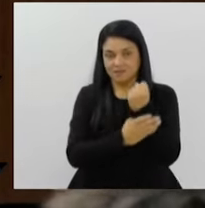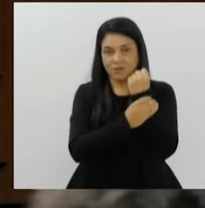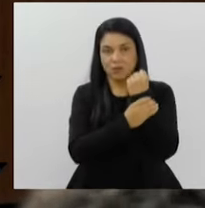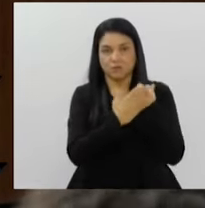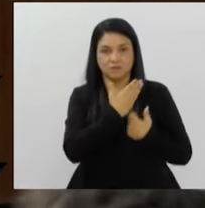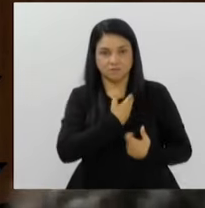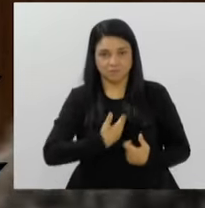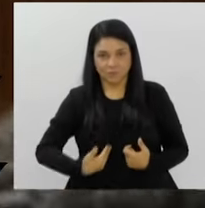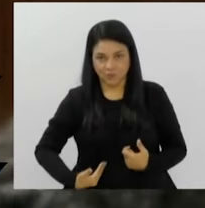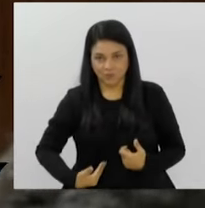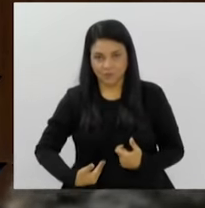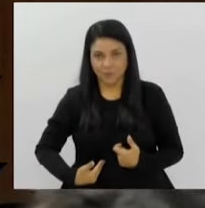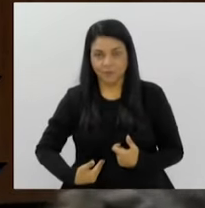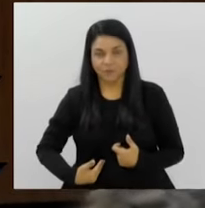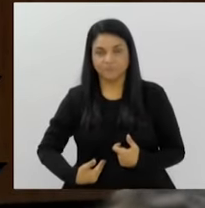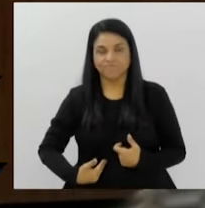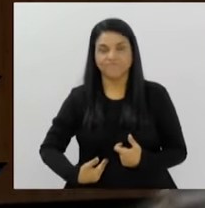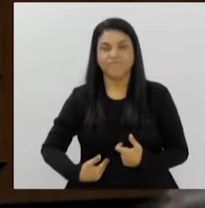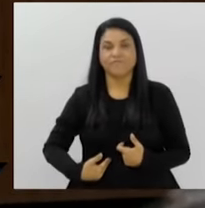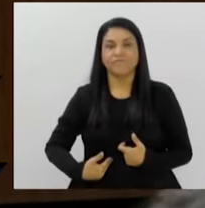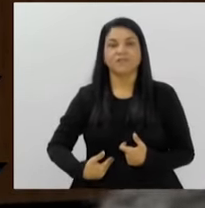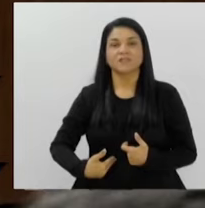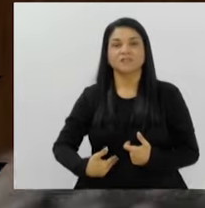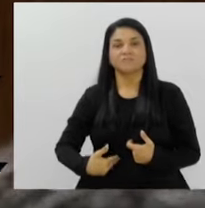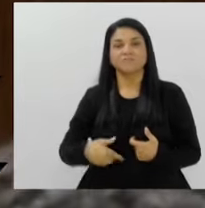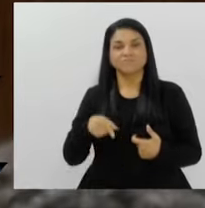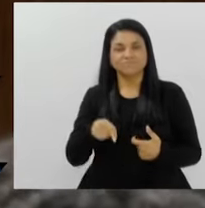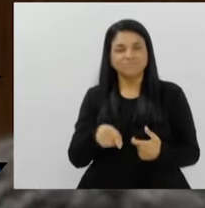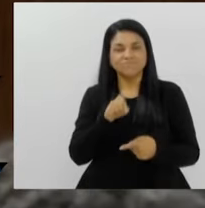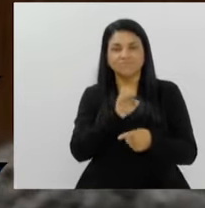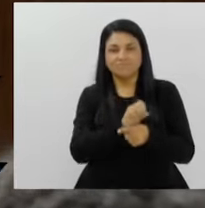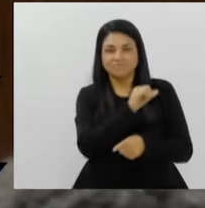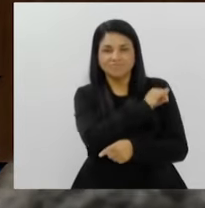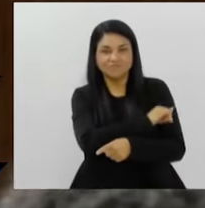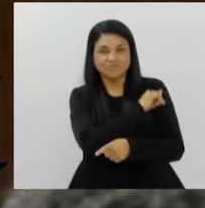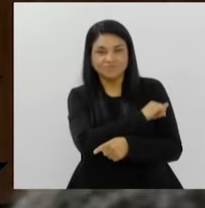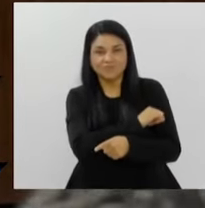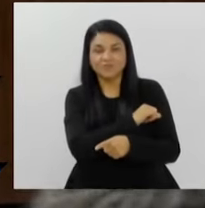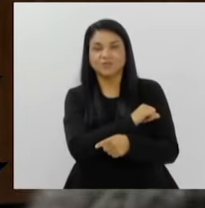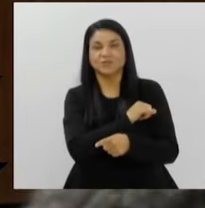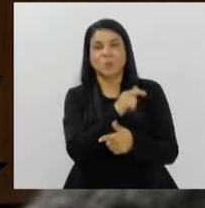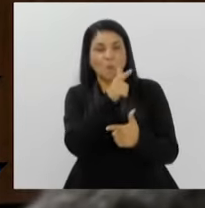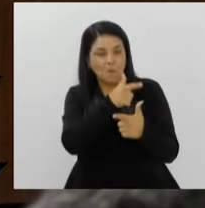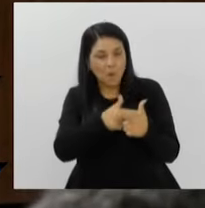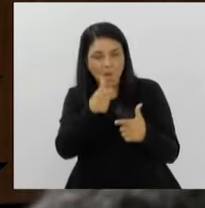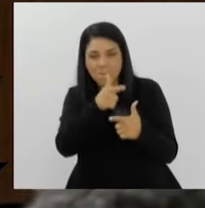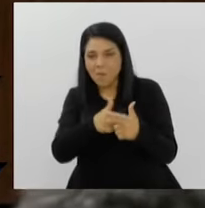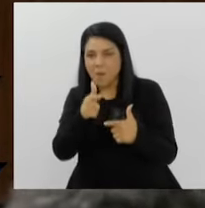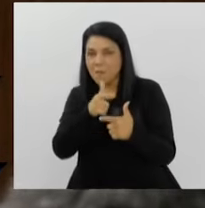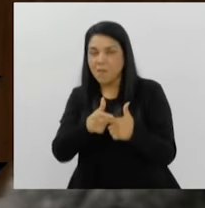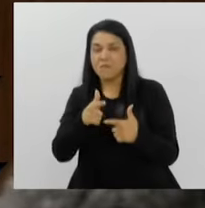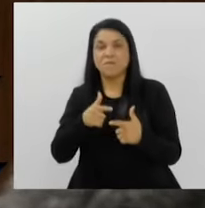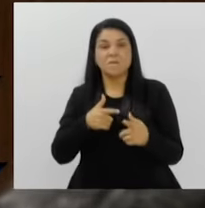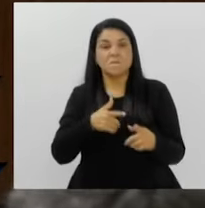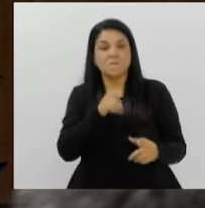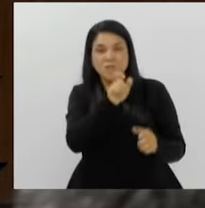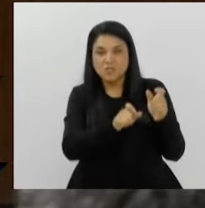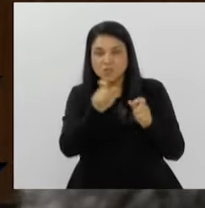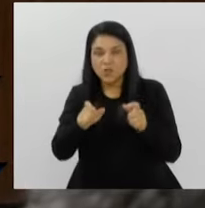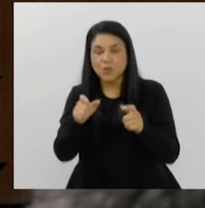pública, está manchando o Estado do Rio de Janeiro de sangue de pessoas inocentes.